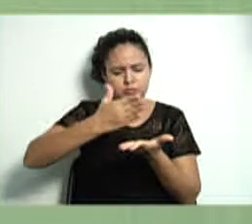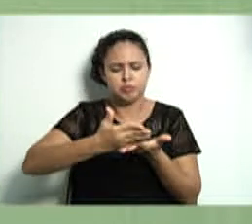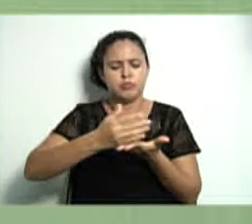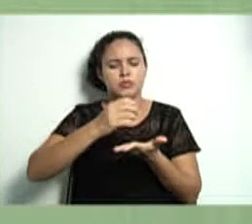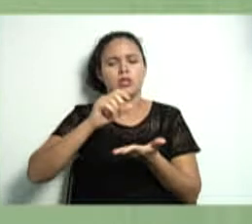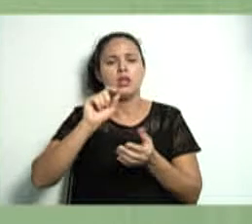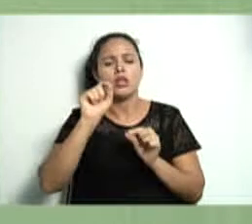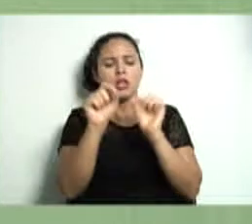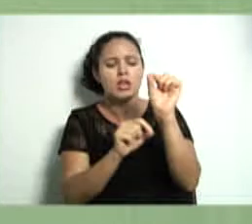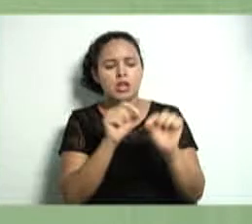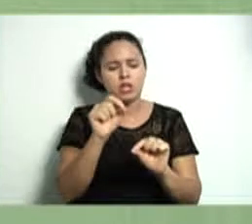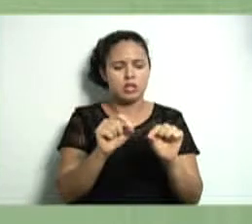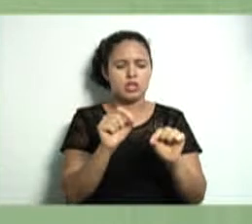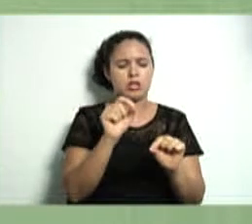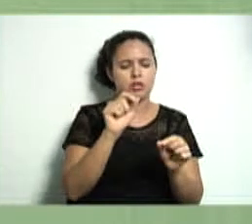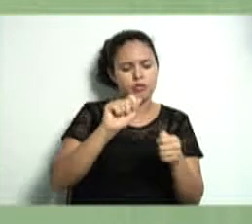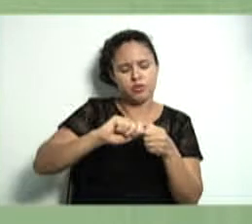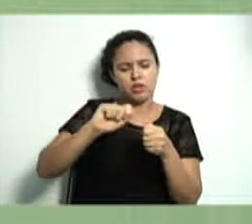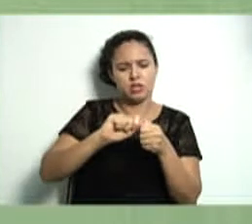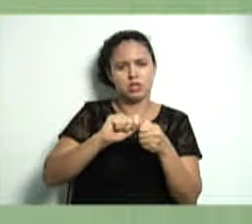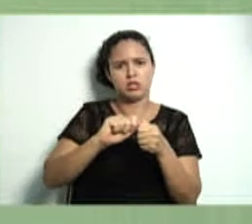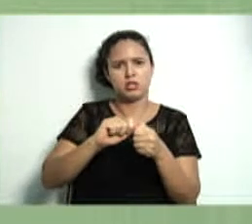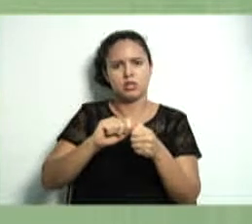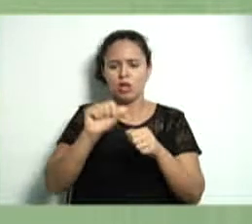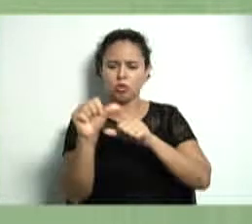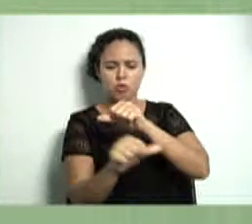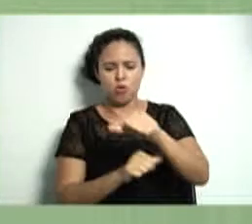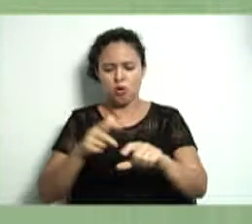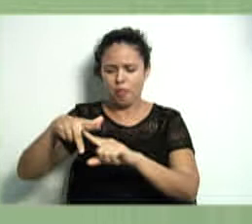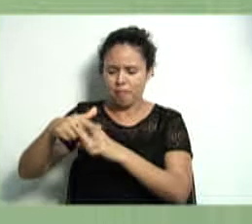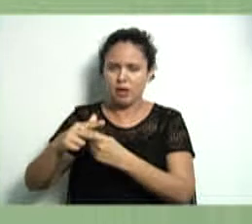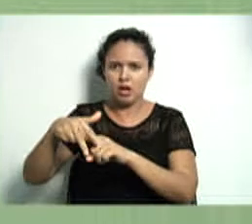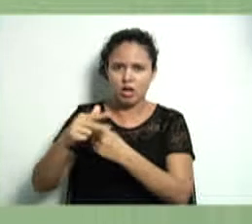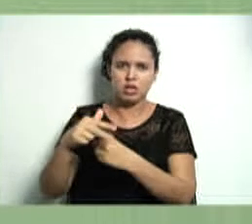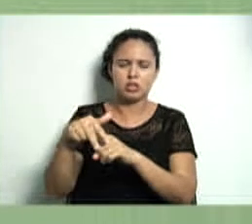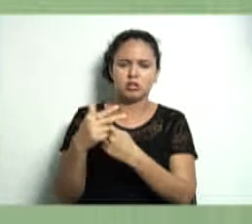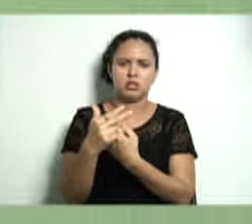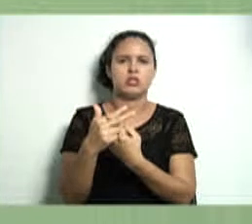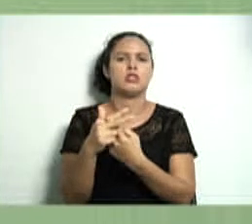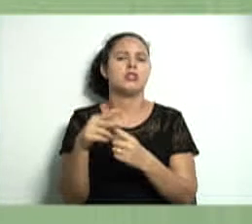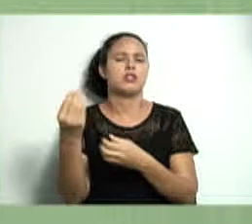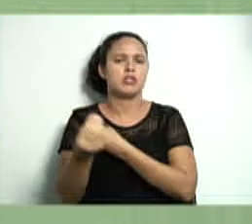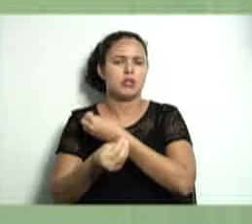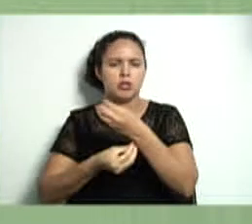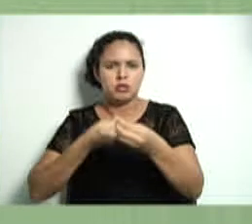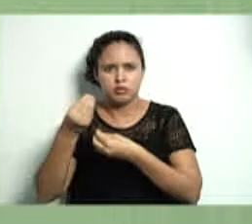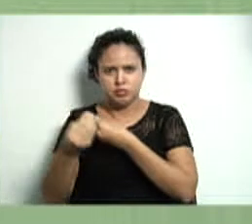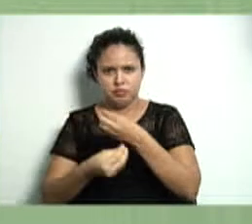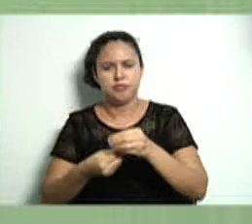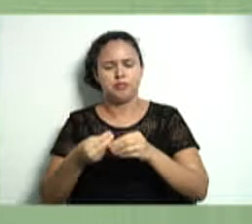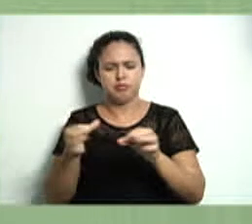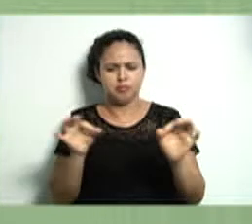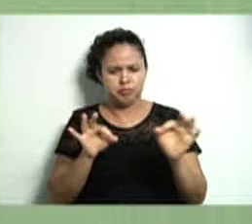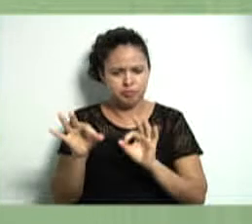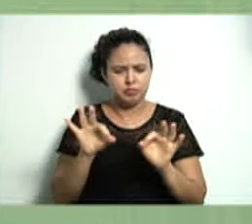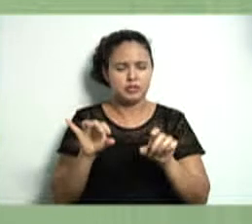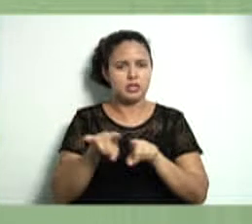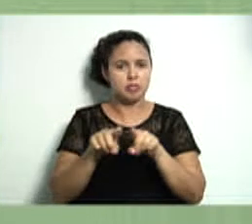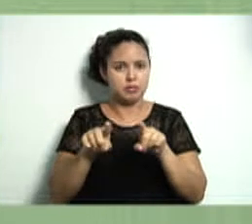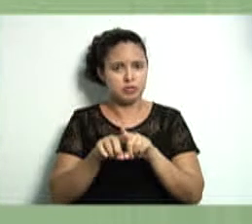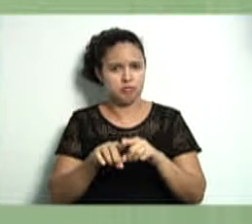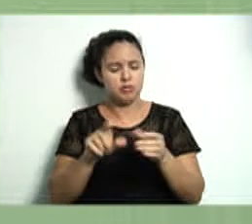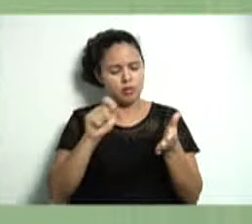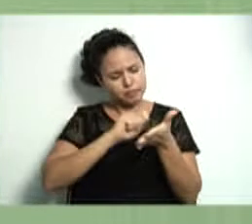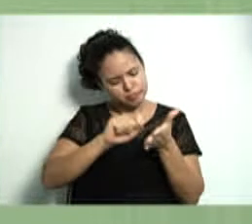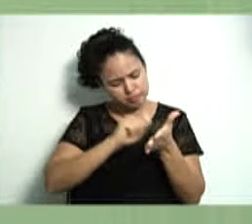atividades, mecanizar algumas etapas deveriam ser feitas por máquinas, e ele chegou a escrever um livro sobre